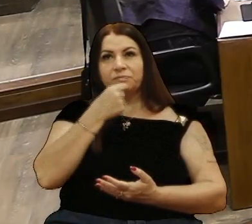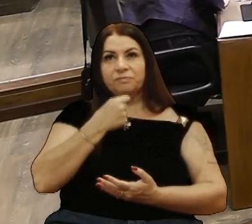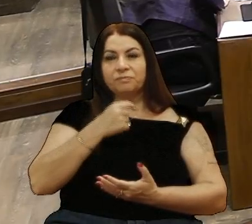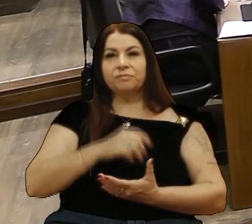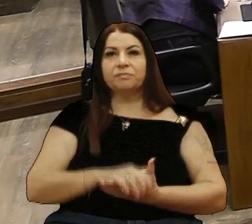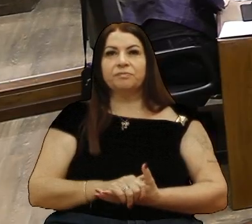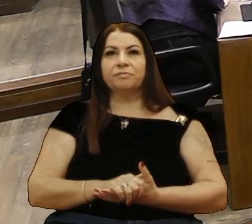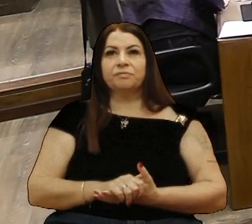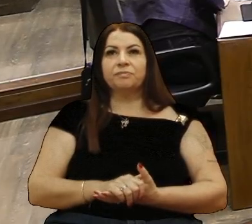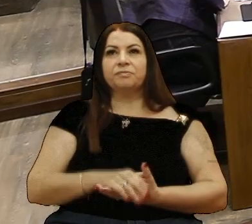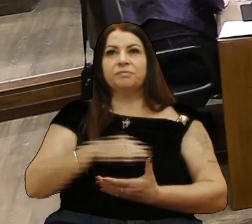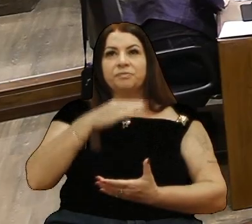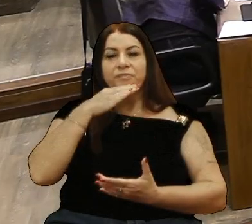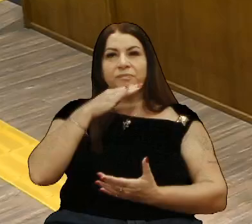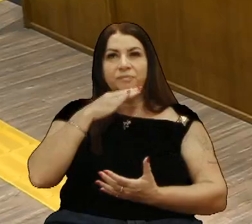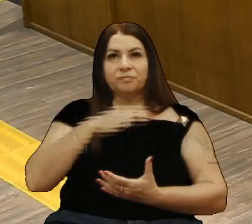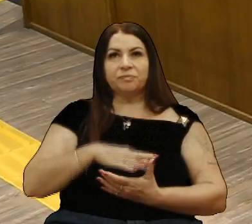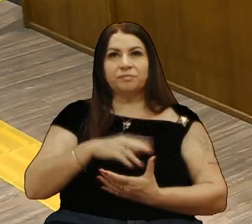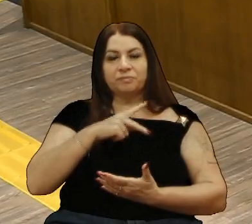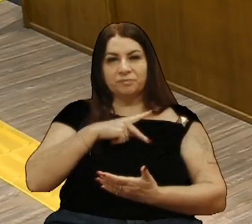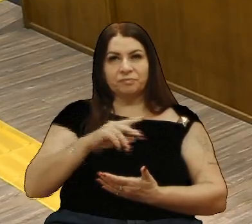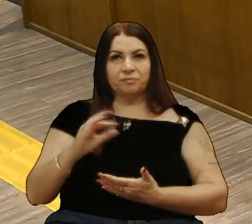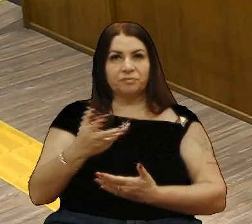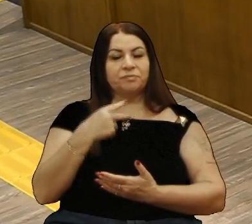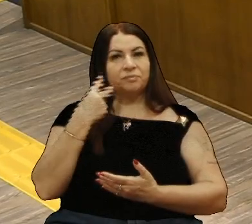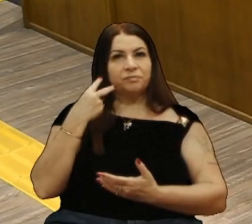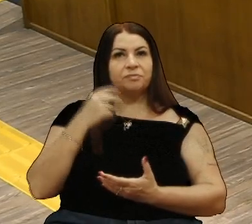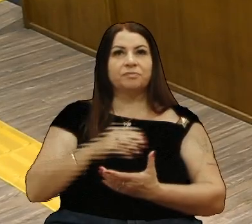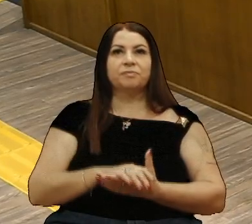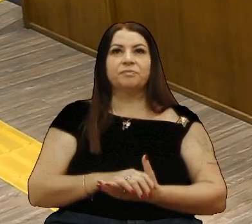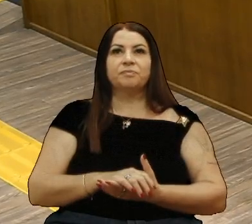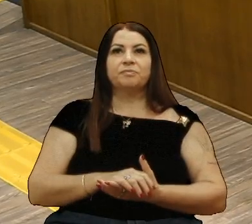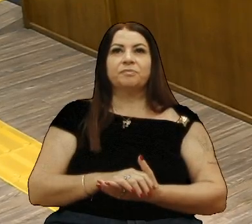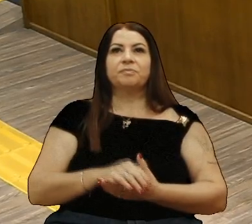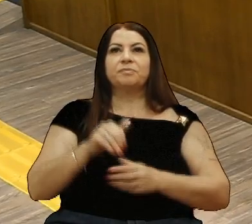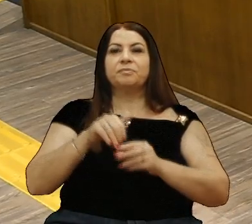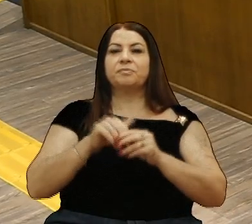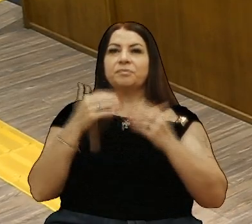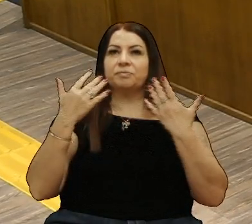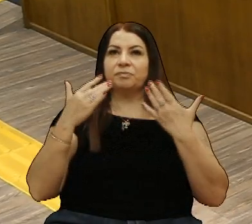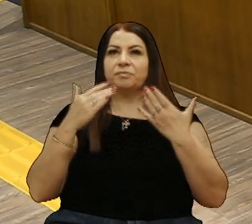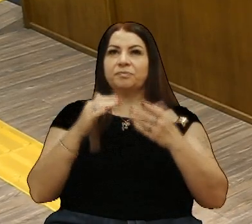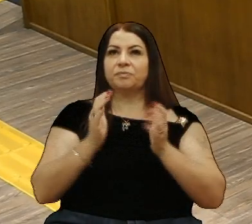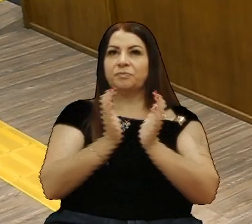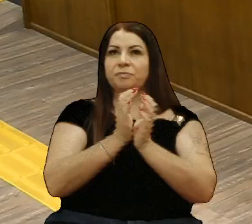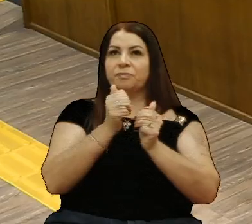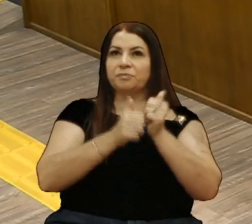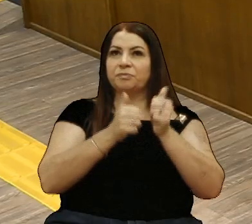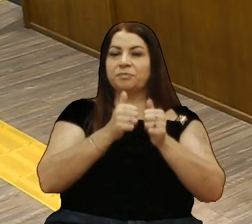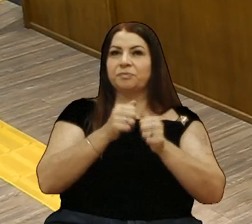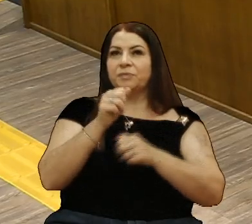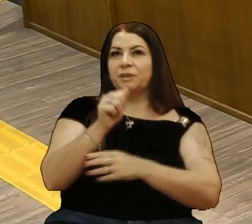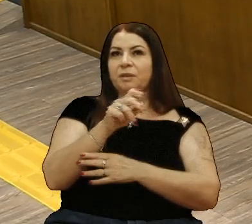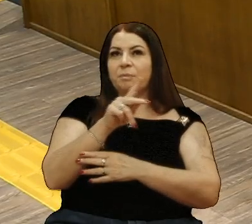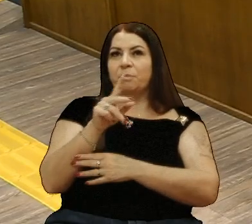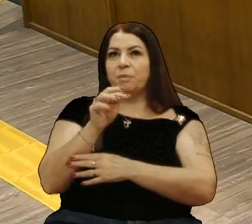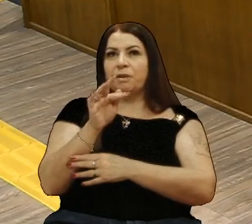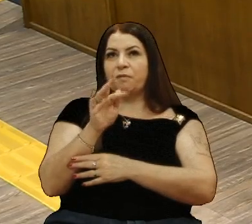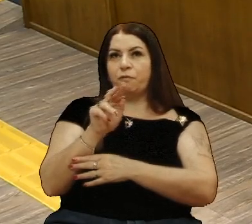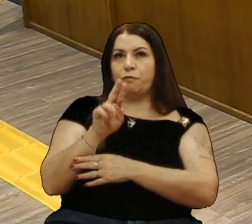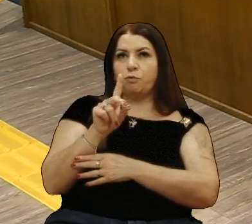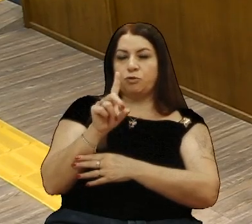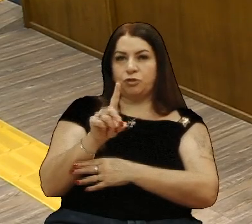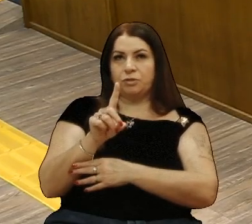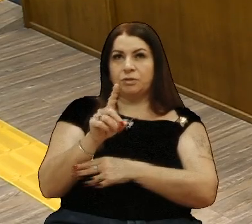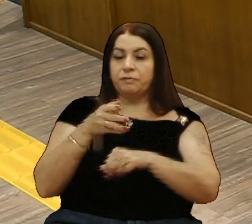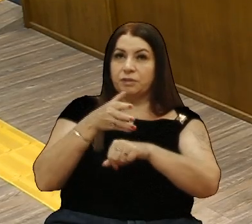palavra, vereador Bortola. Senhor presidente, senhoras e senhores vereadores, faço um voto de congratulações ao time profissional da Pafute pela conquista de uma vaga na